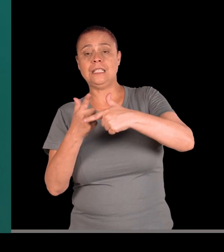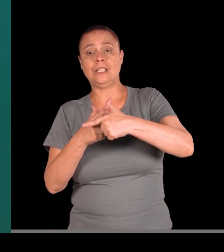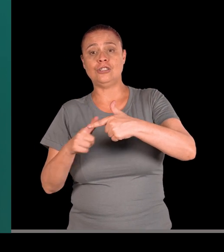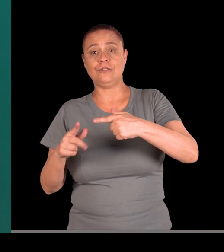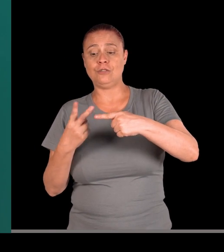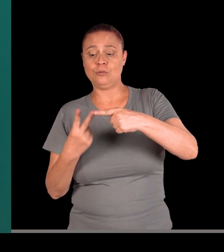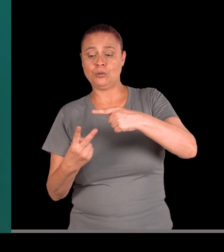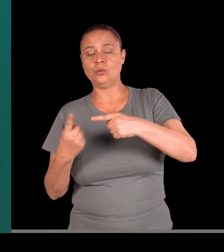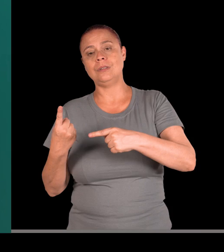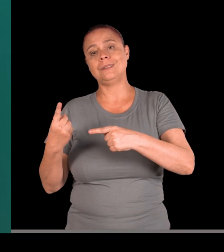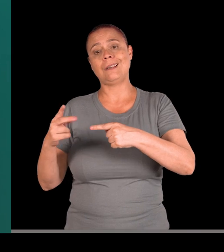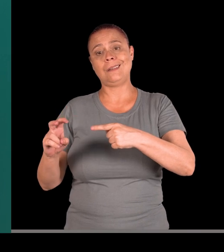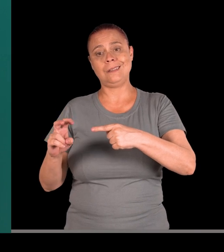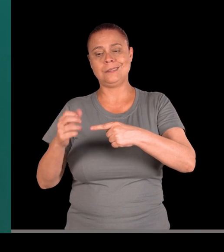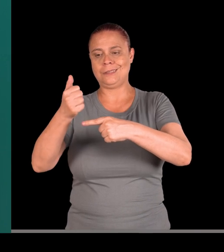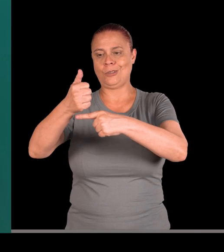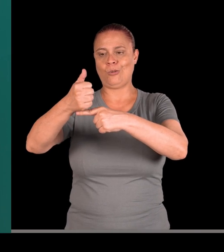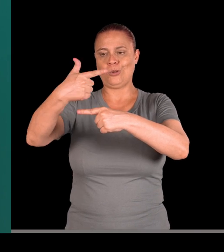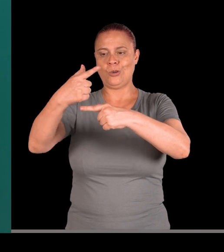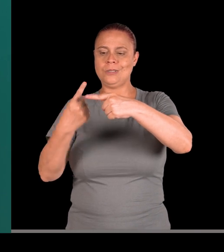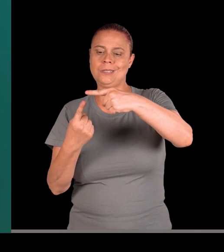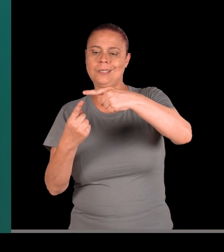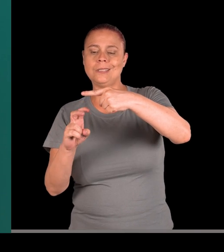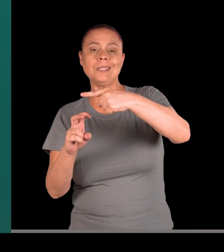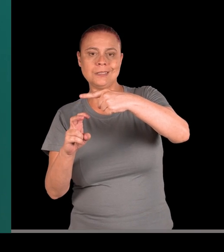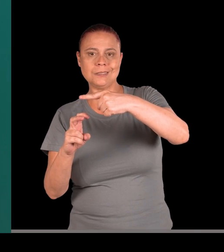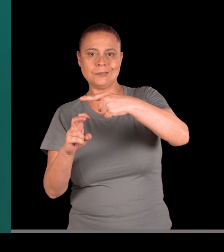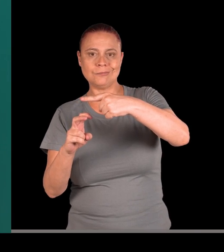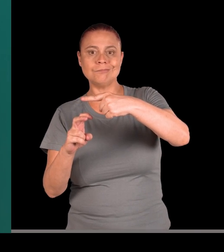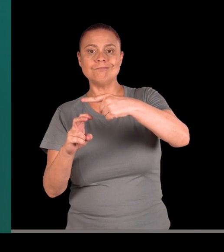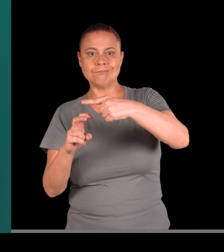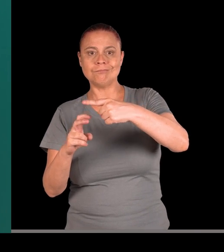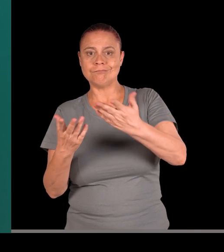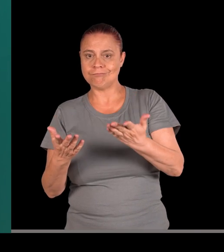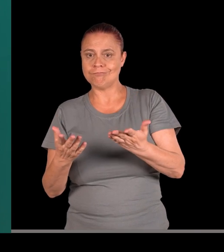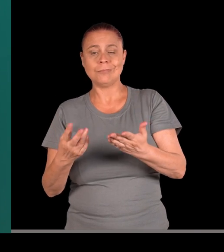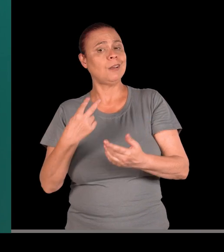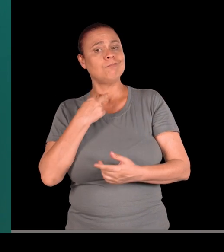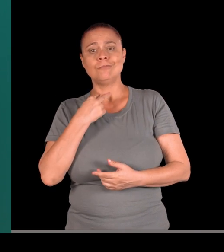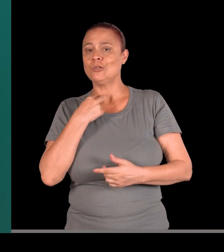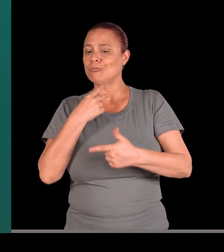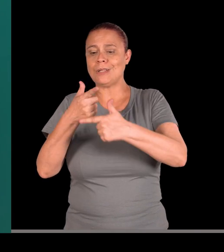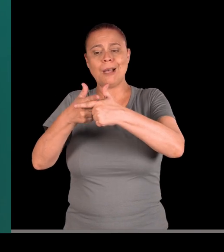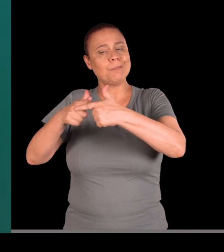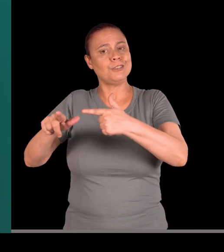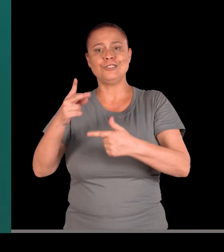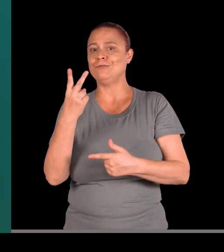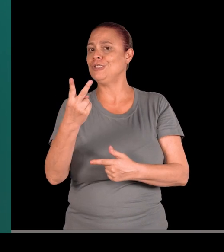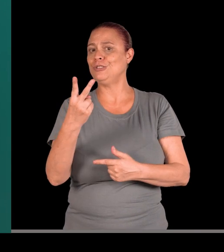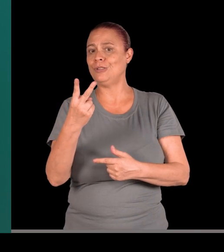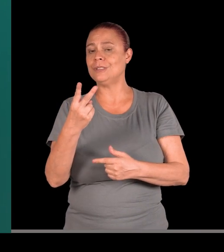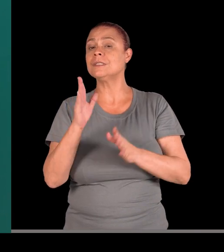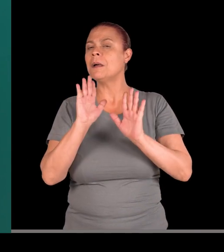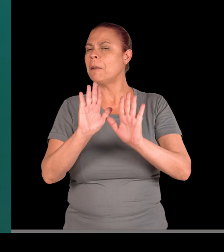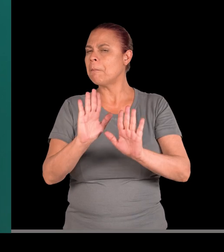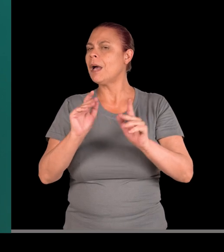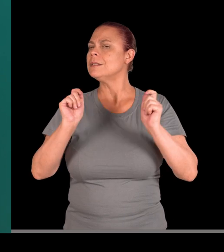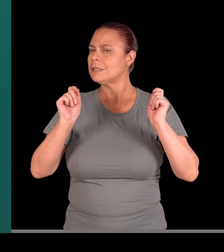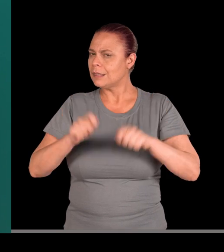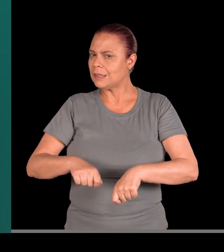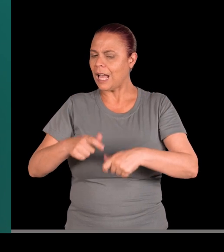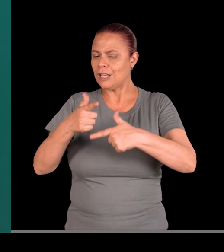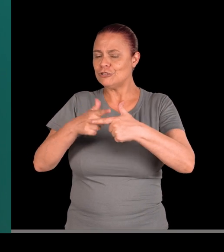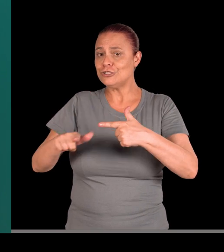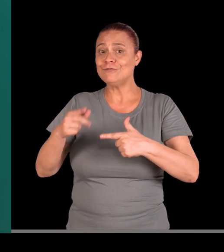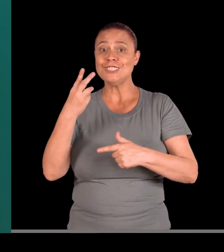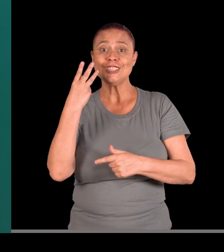E 30 dividido por 2 é 15. 12 quinzeavos. Eu não posso continuar dividindo por 2, mas eu